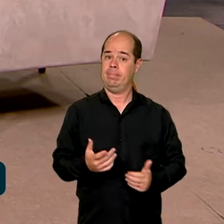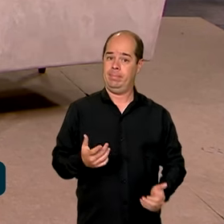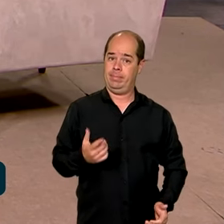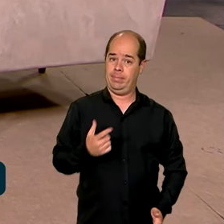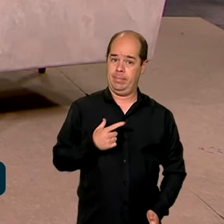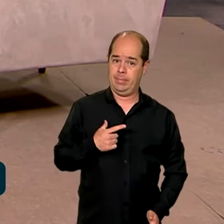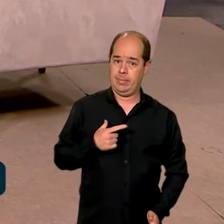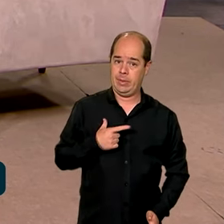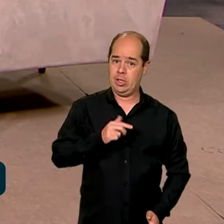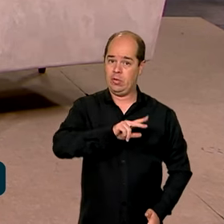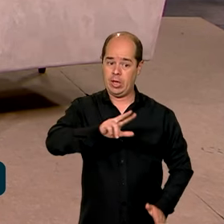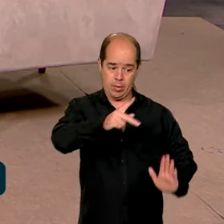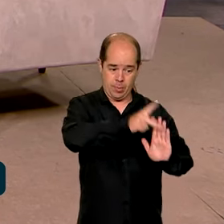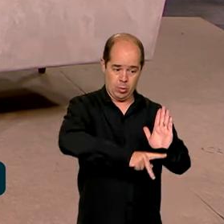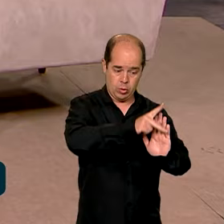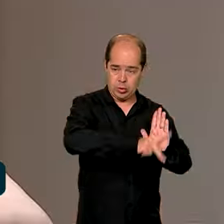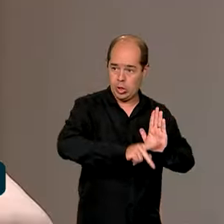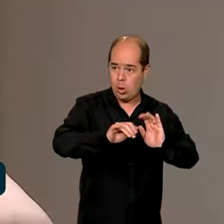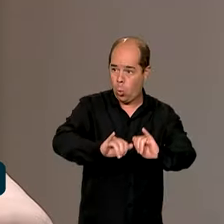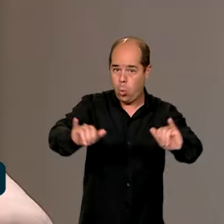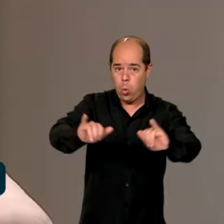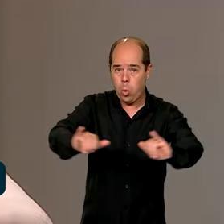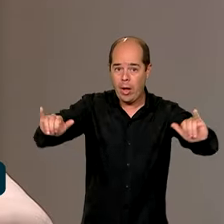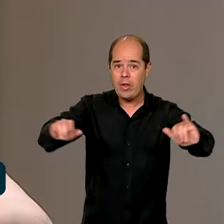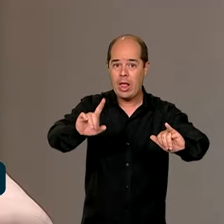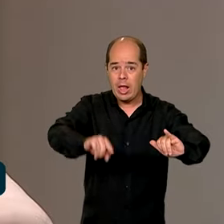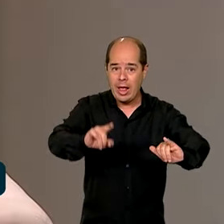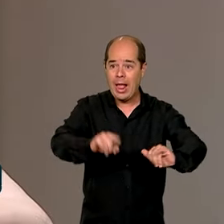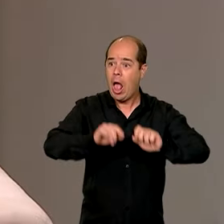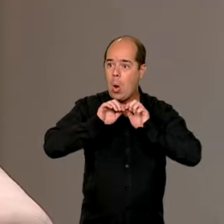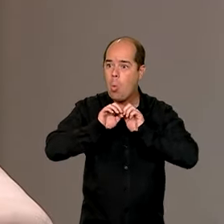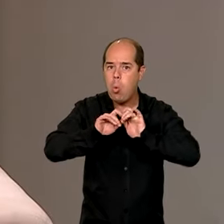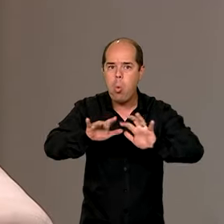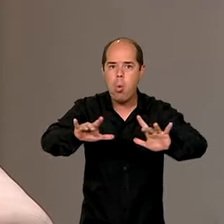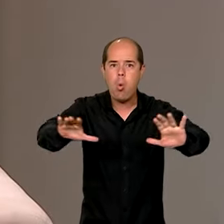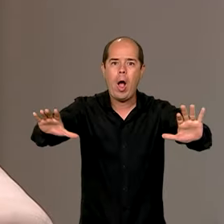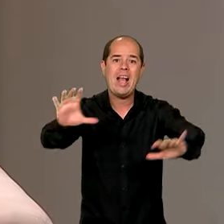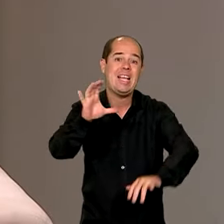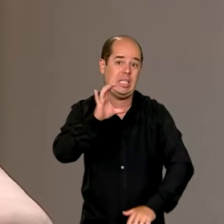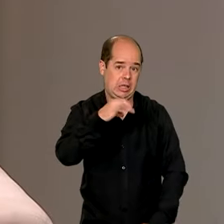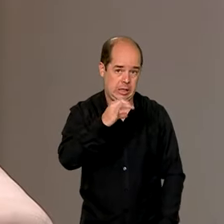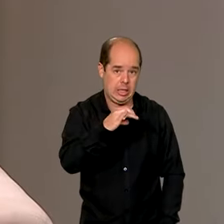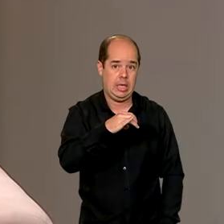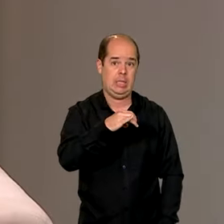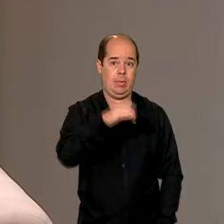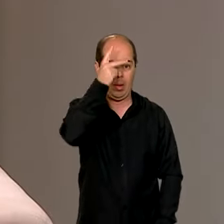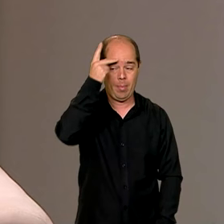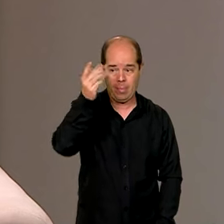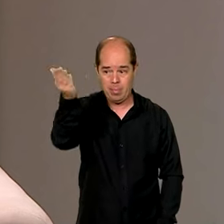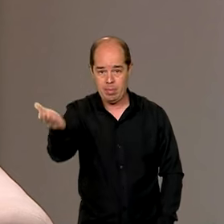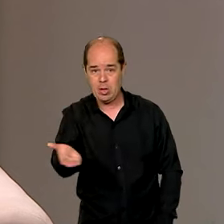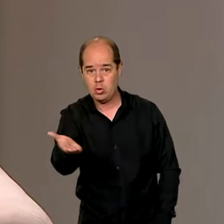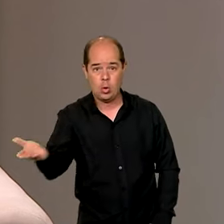envolvam a divulgação da ciência, principalmente para as pessoas menos preparadas e